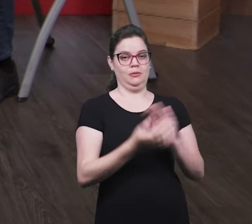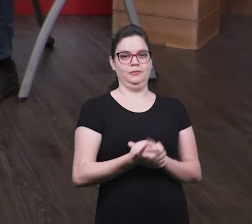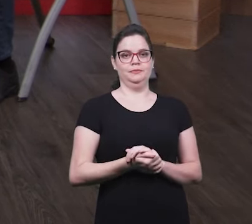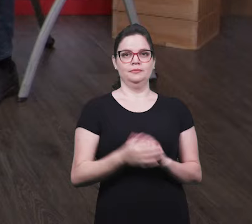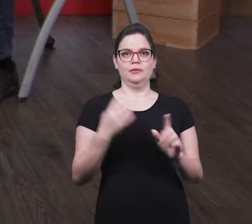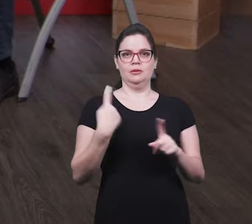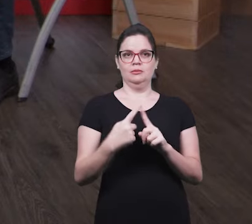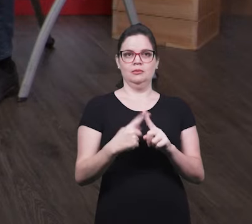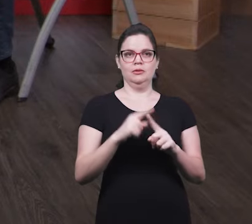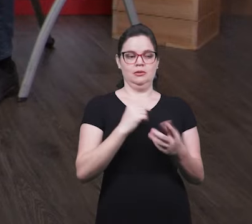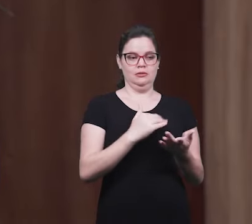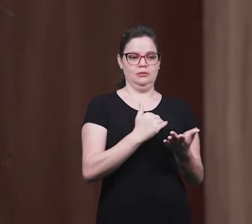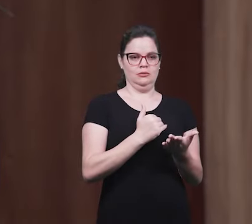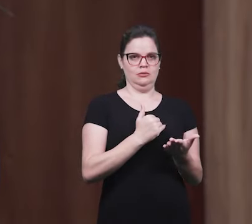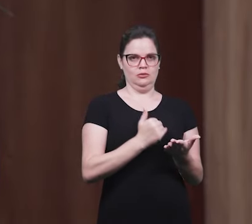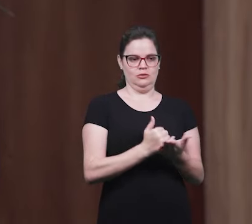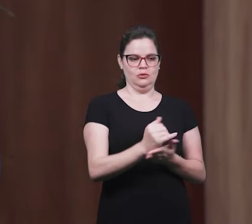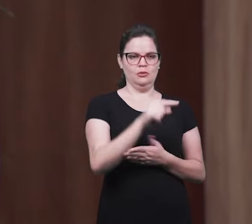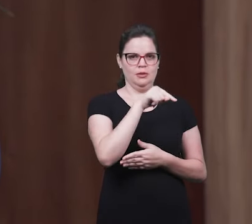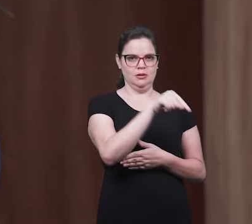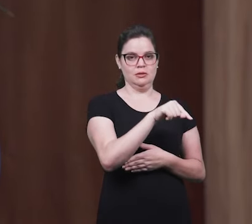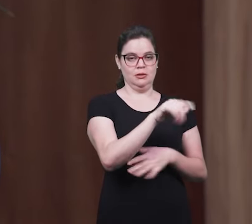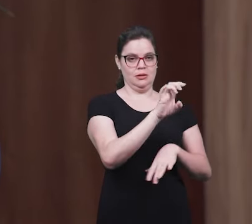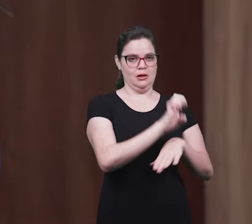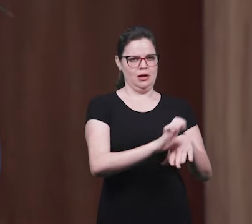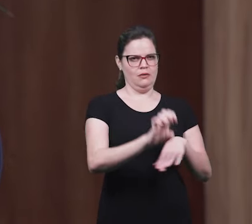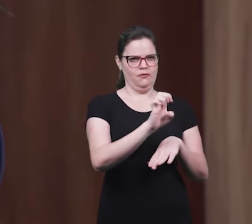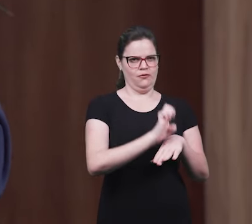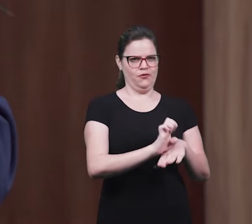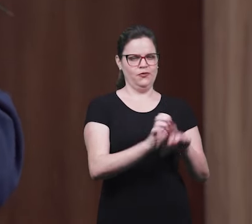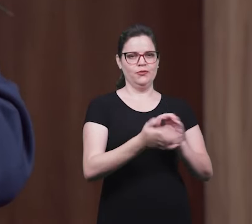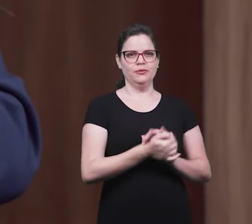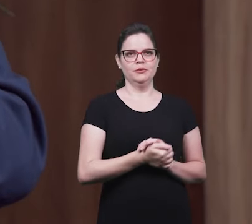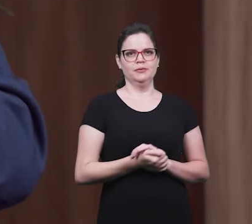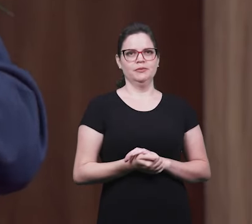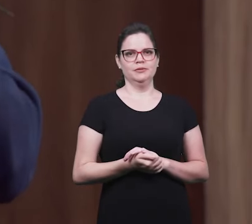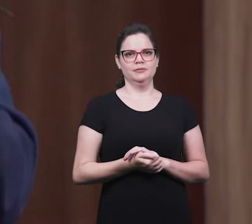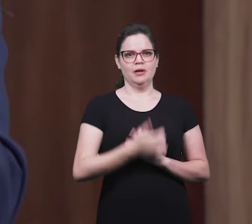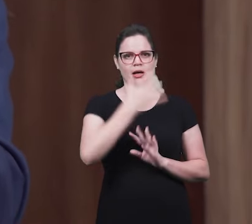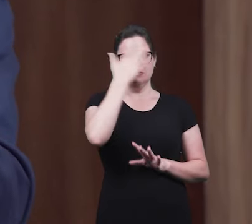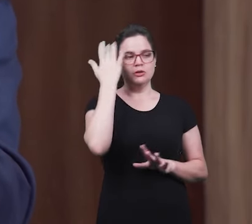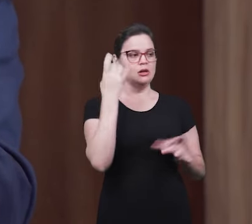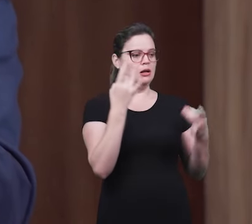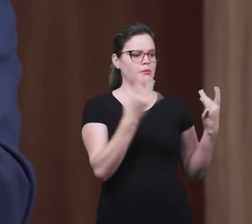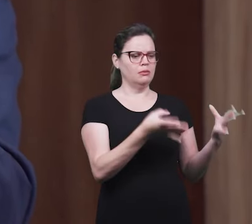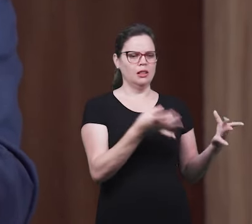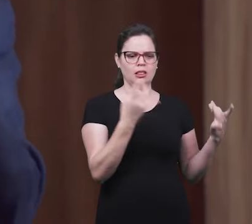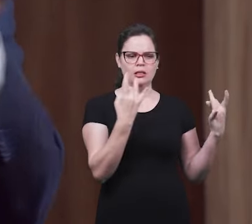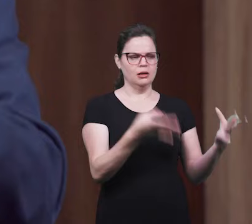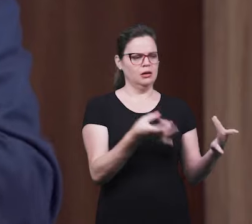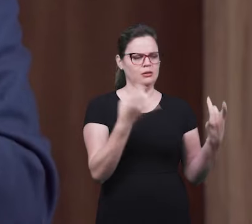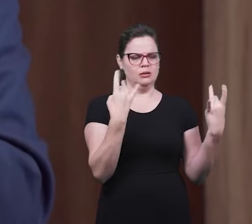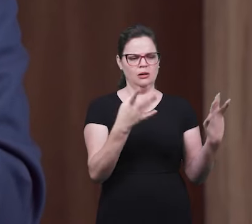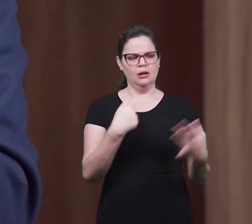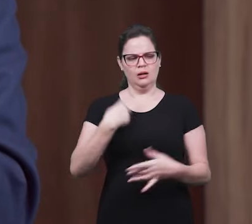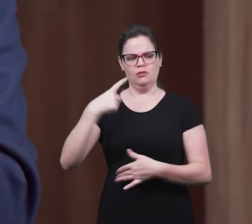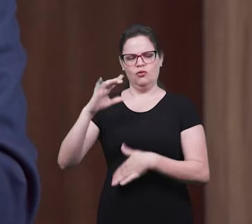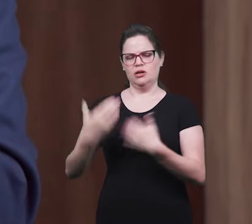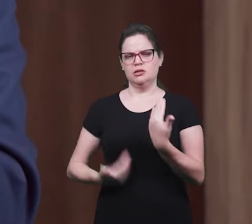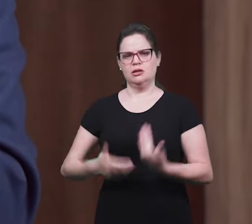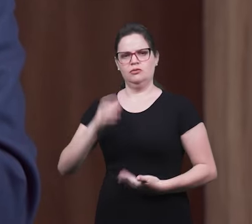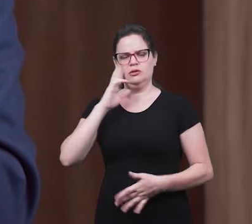pessoas deixavam, nessa época aqui de Éfeso, as pessoas deixavam tudo para servir ao